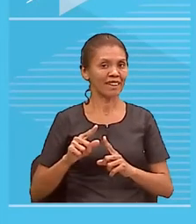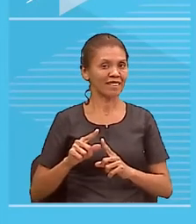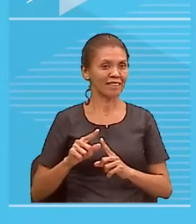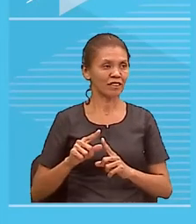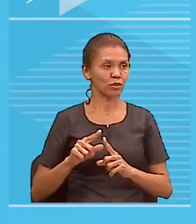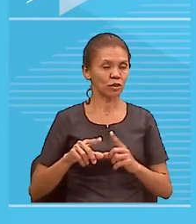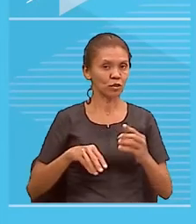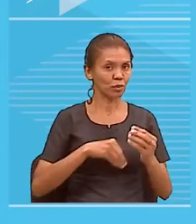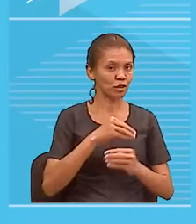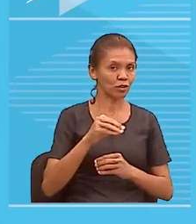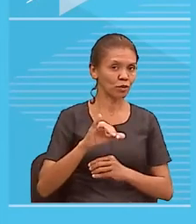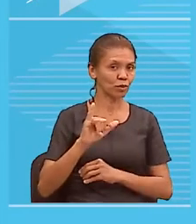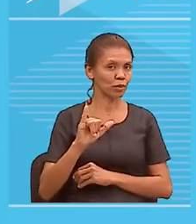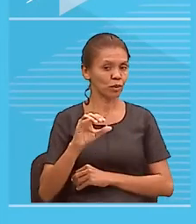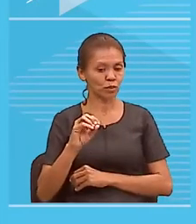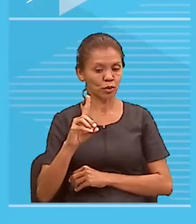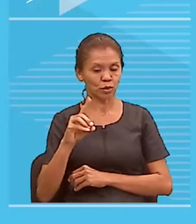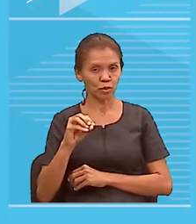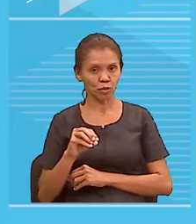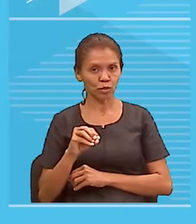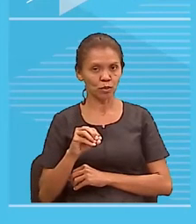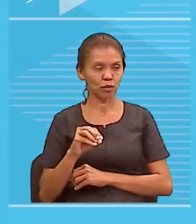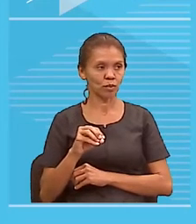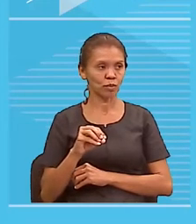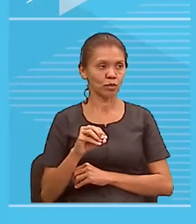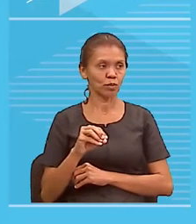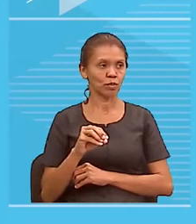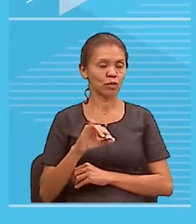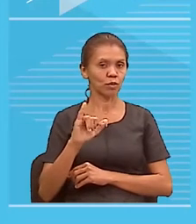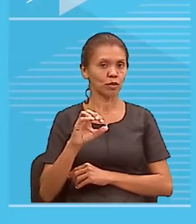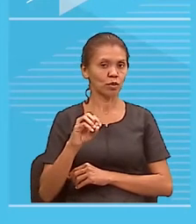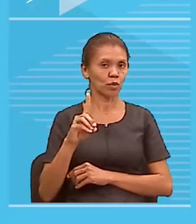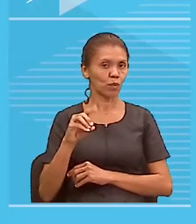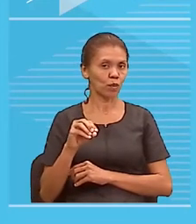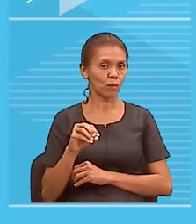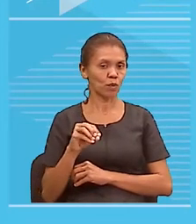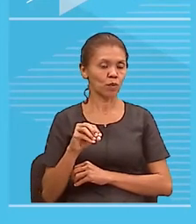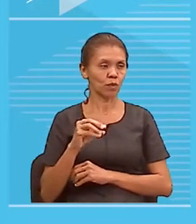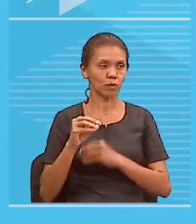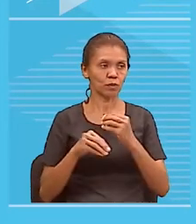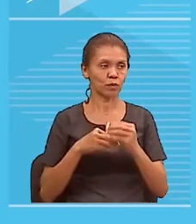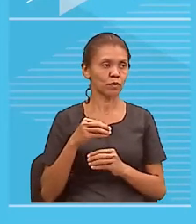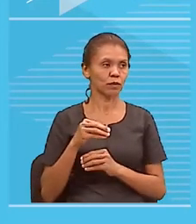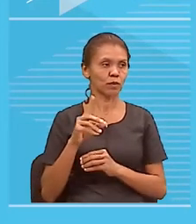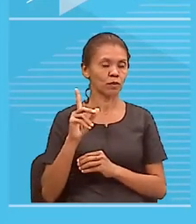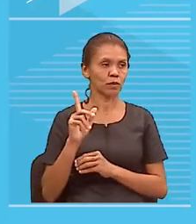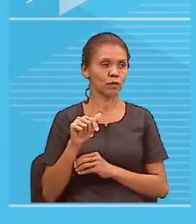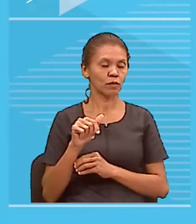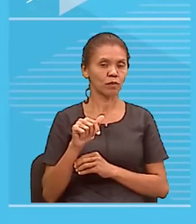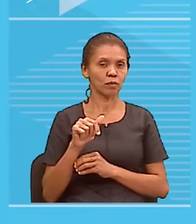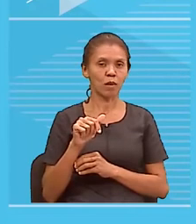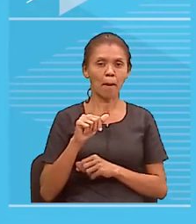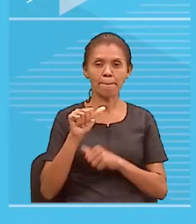colocam O iodo e reconhece o que O iodo é realmente é Fica marcado fica uma